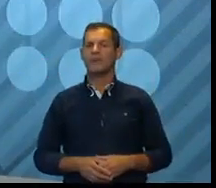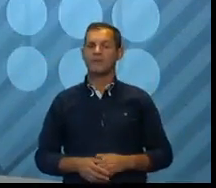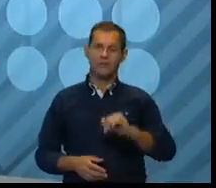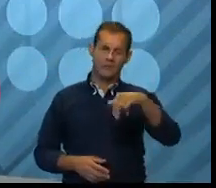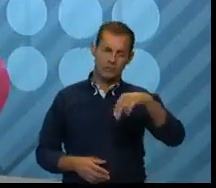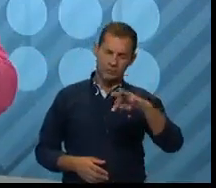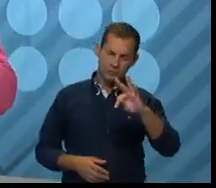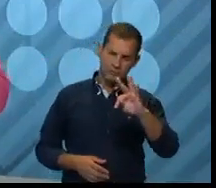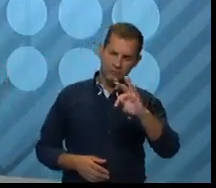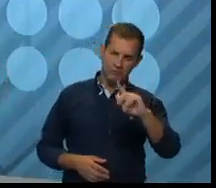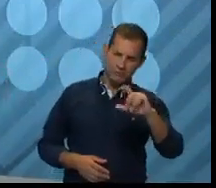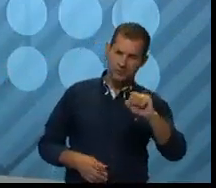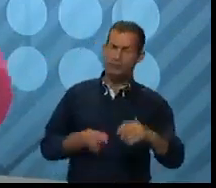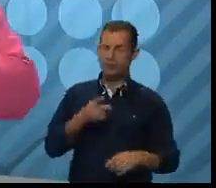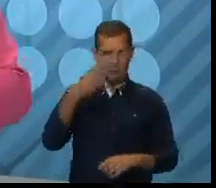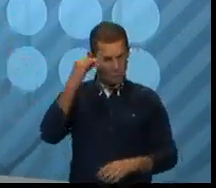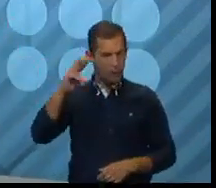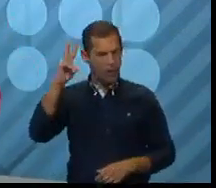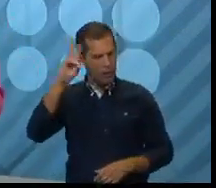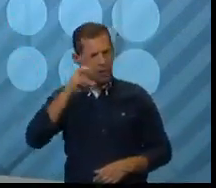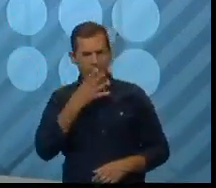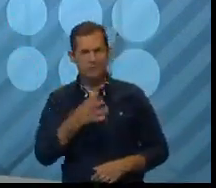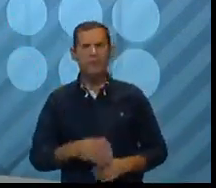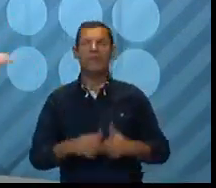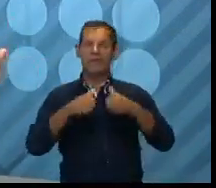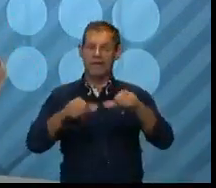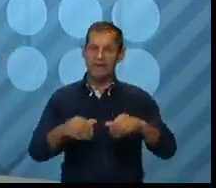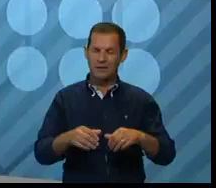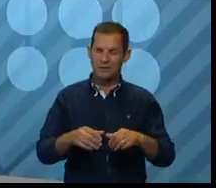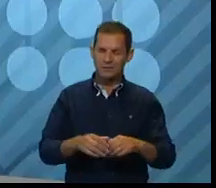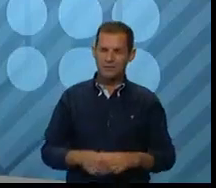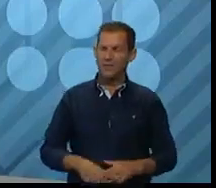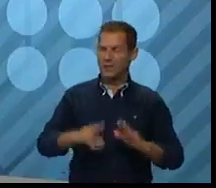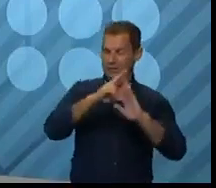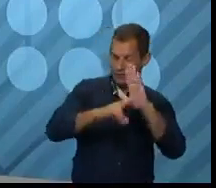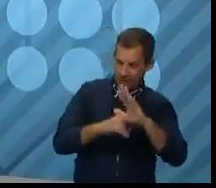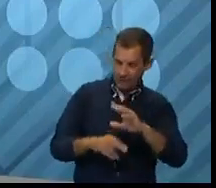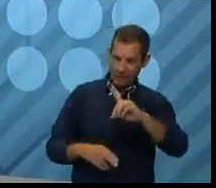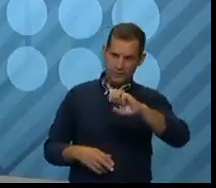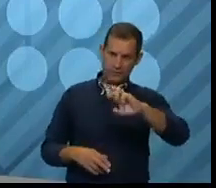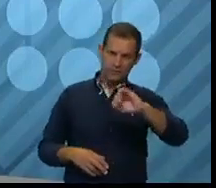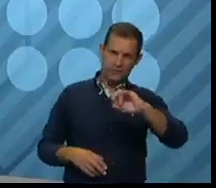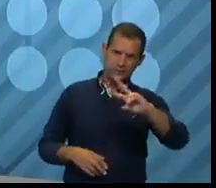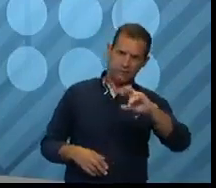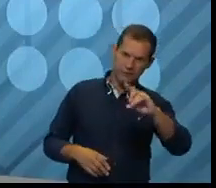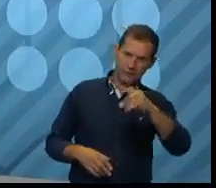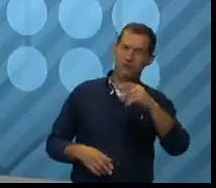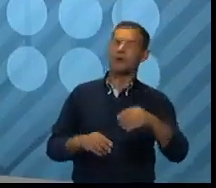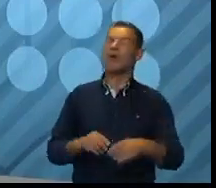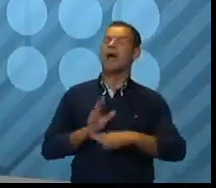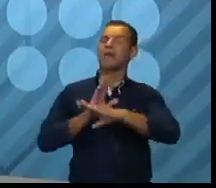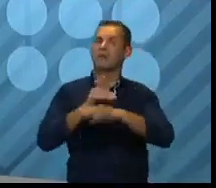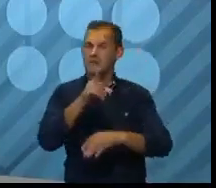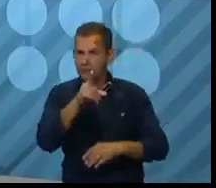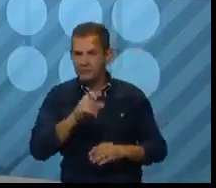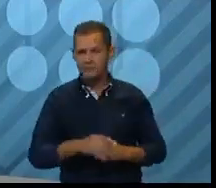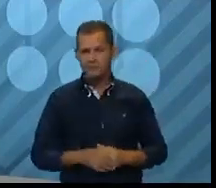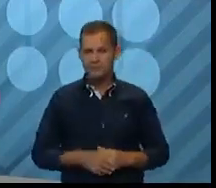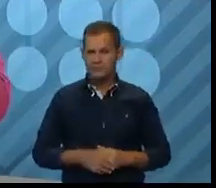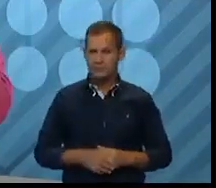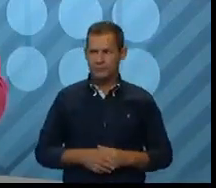Então, se você souber bem, relembrar bem essas regras de derivação, isso irá lhe